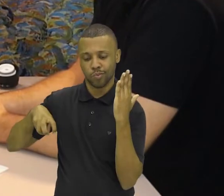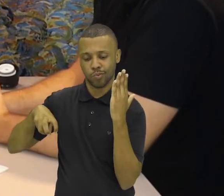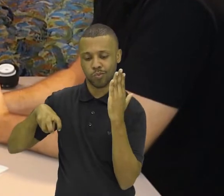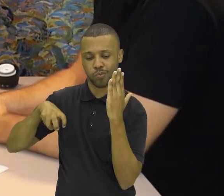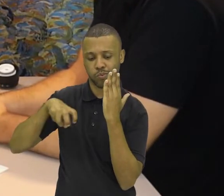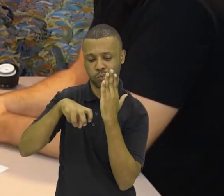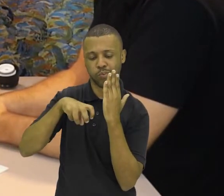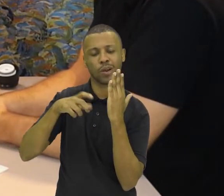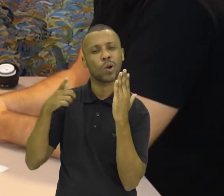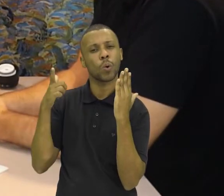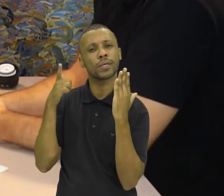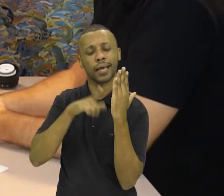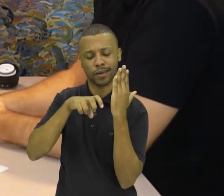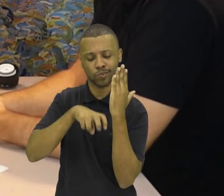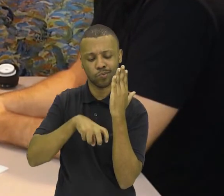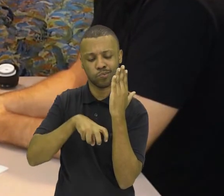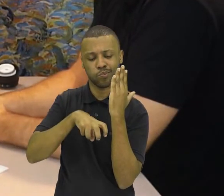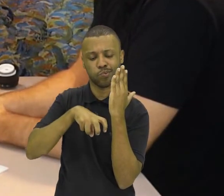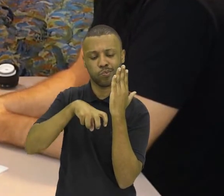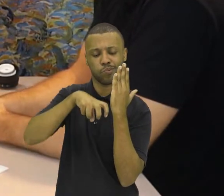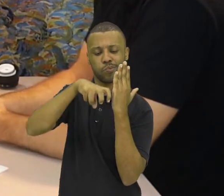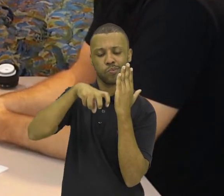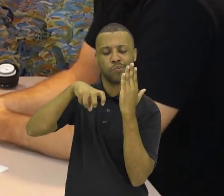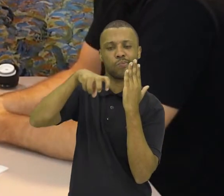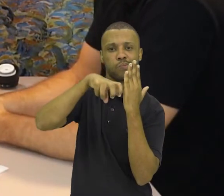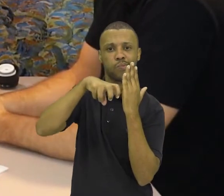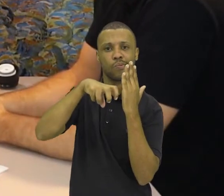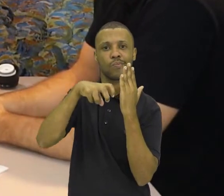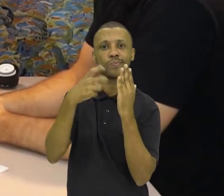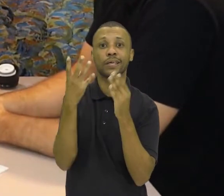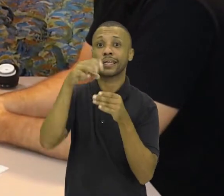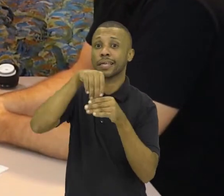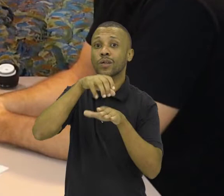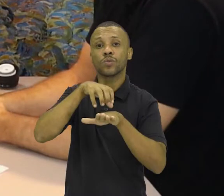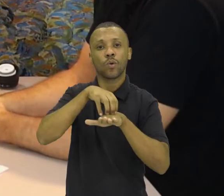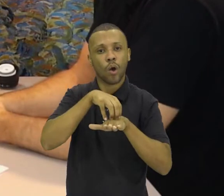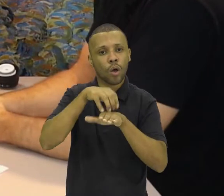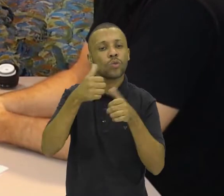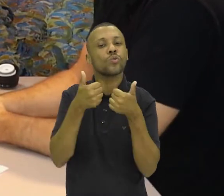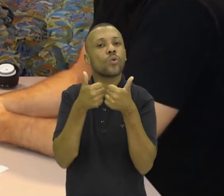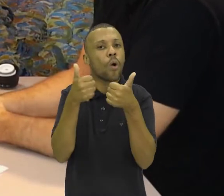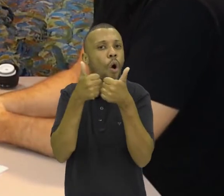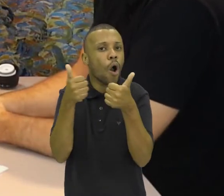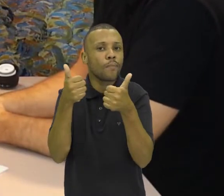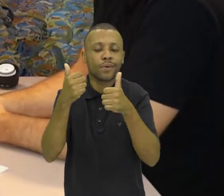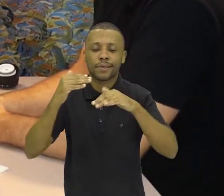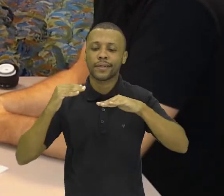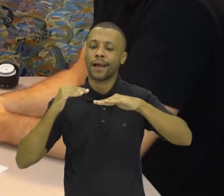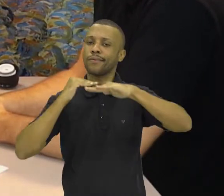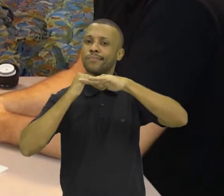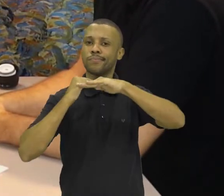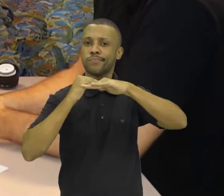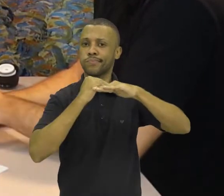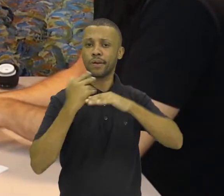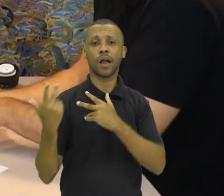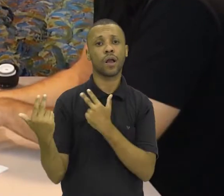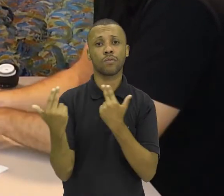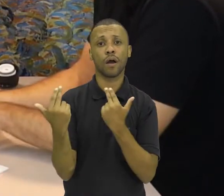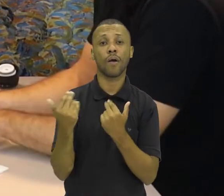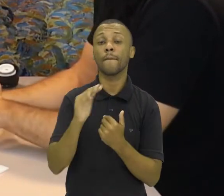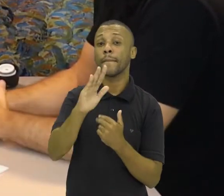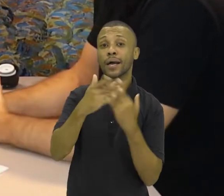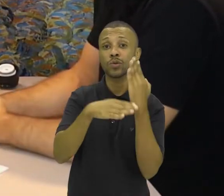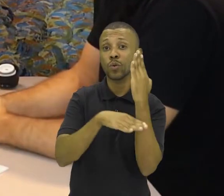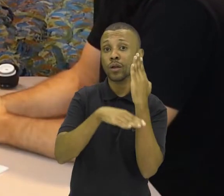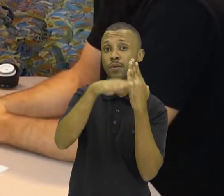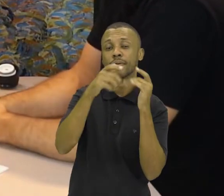pessoa ambulante normal... A gente tem aqui, mas é muito pouco. Exatamente. Ele entra na altura da plataforma, não tem que ter